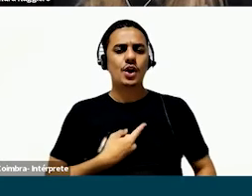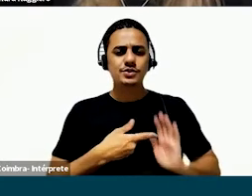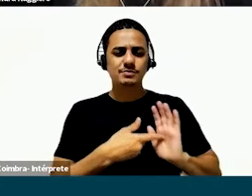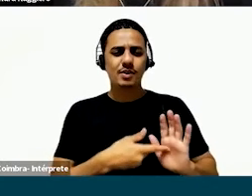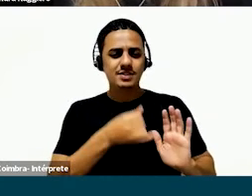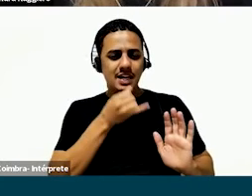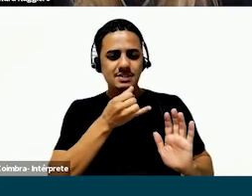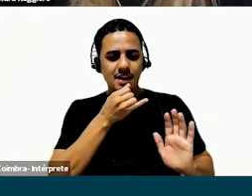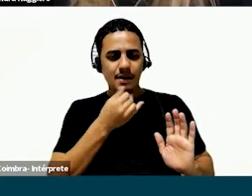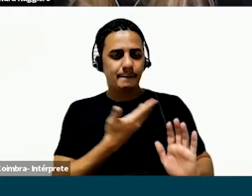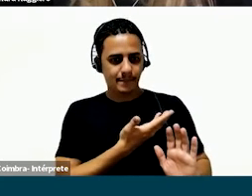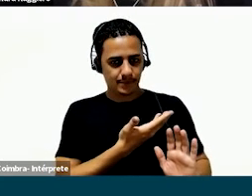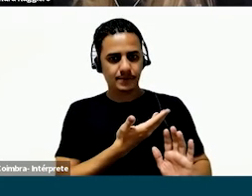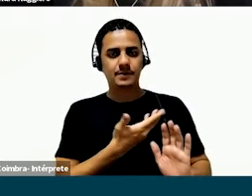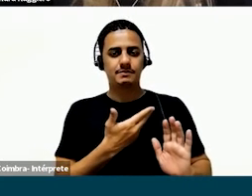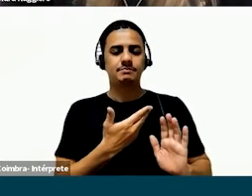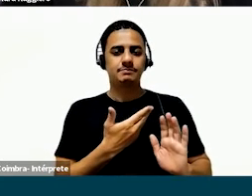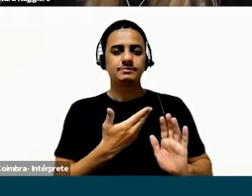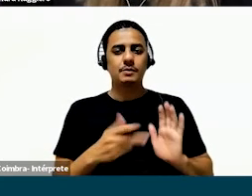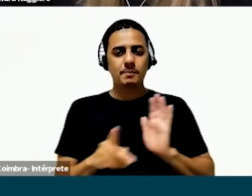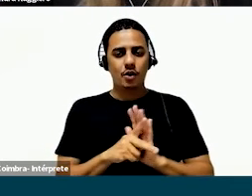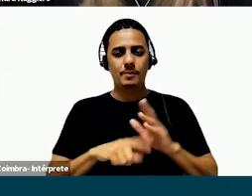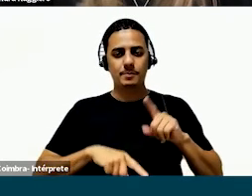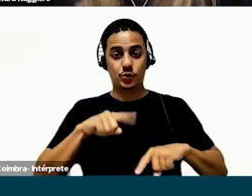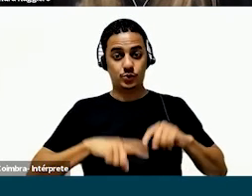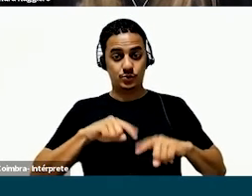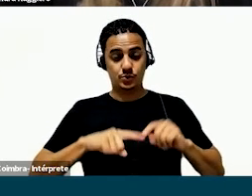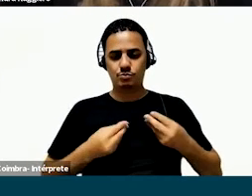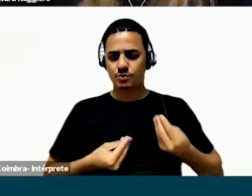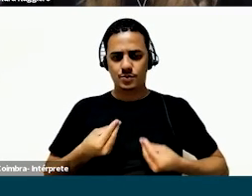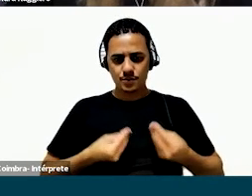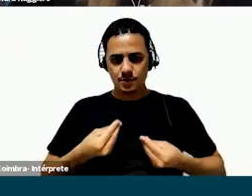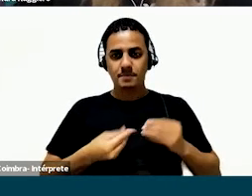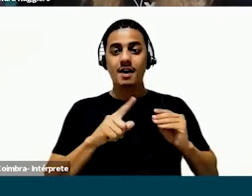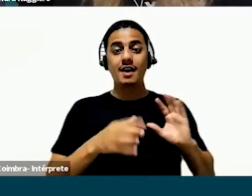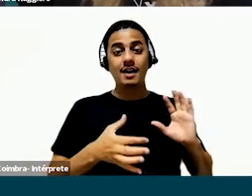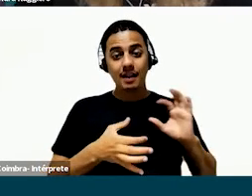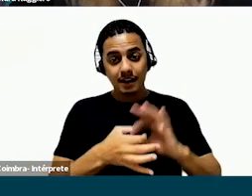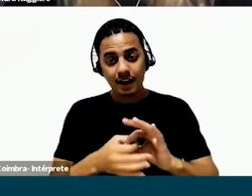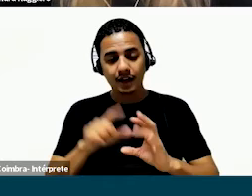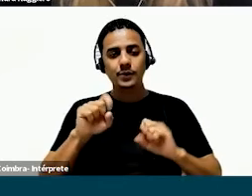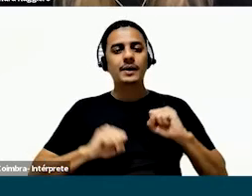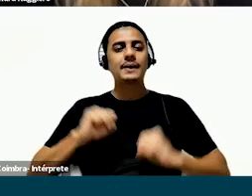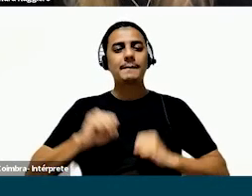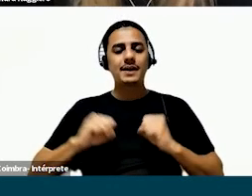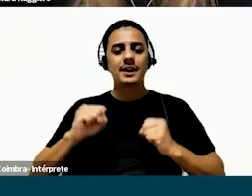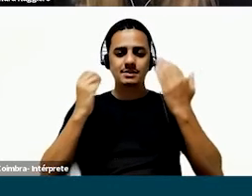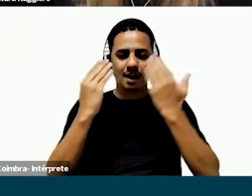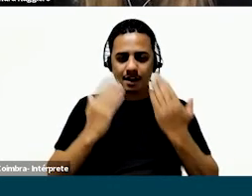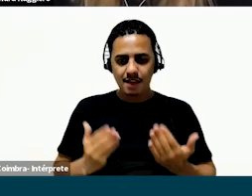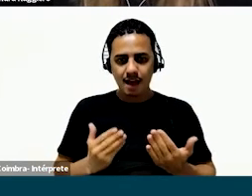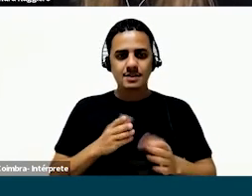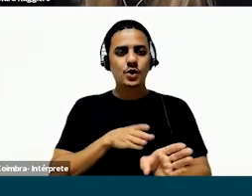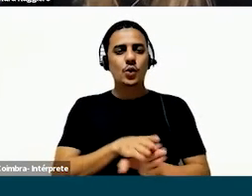Nosso case com relação a esse tipo de produto é referente a uma empresa